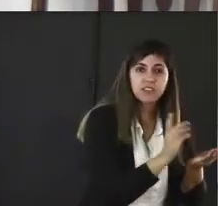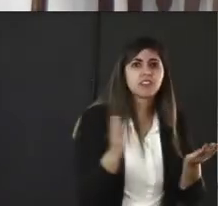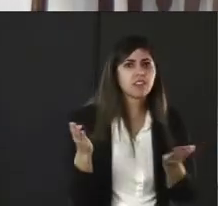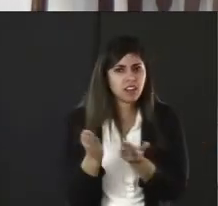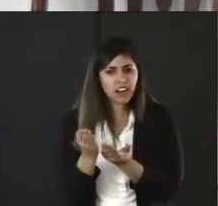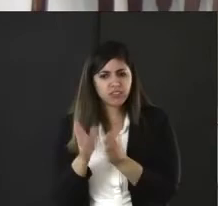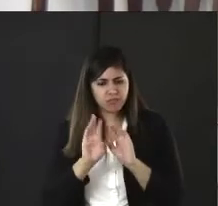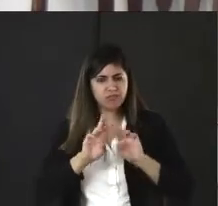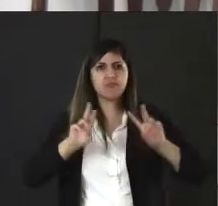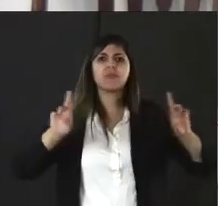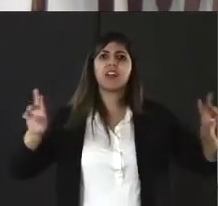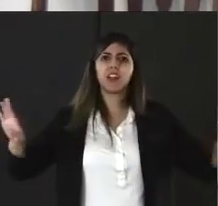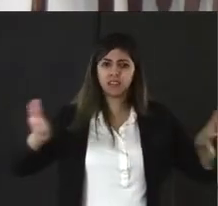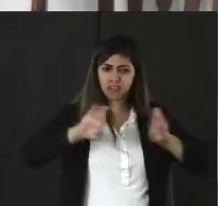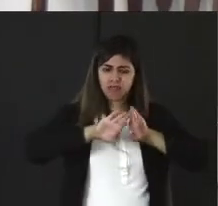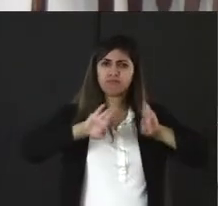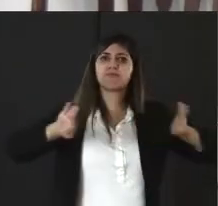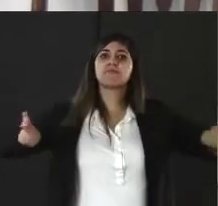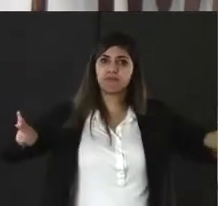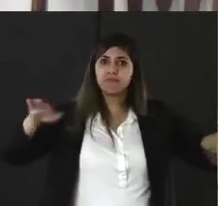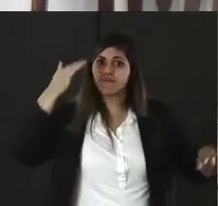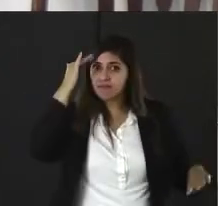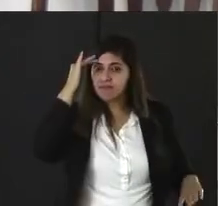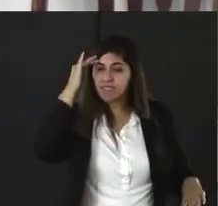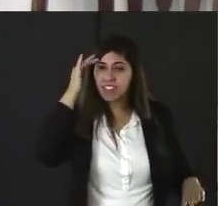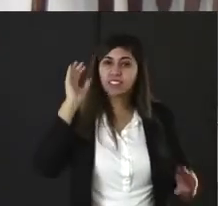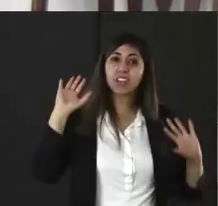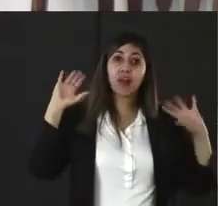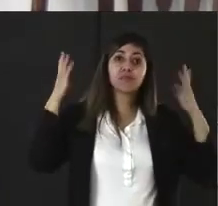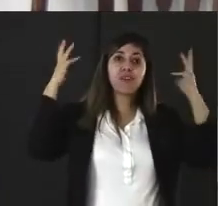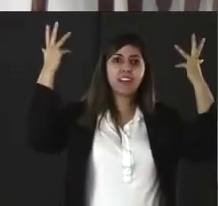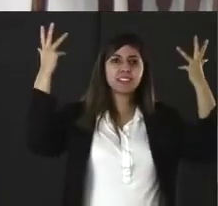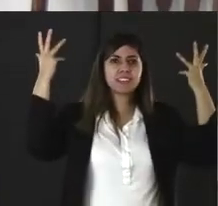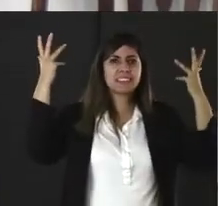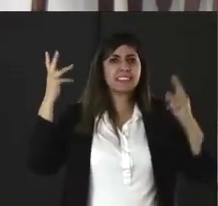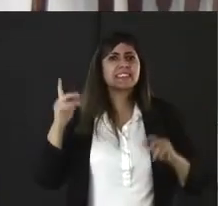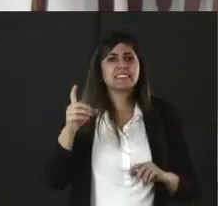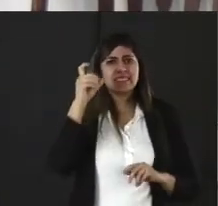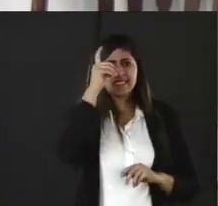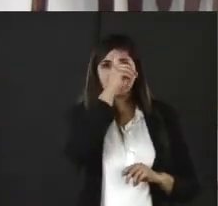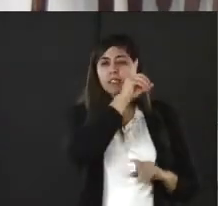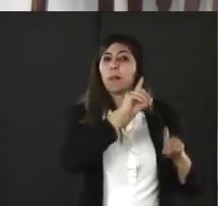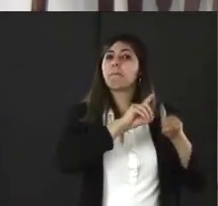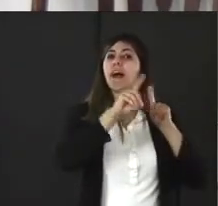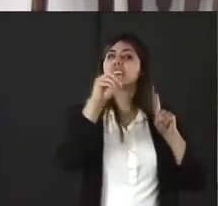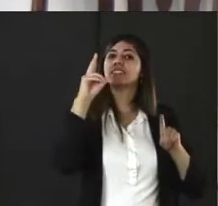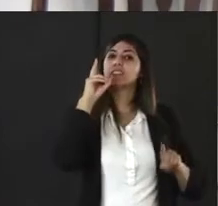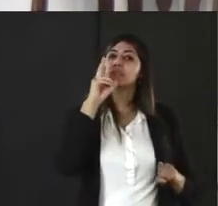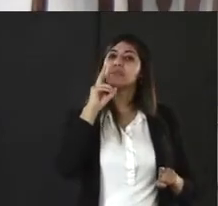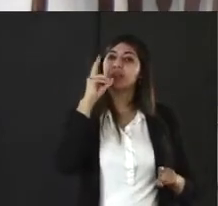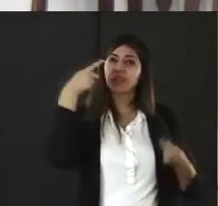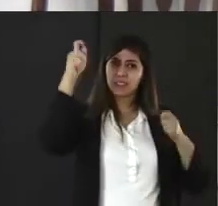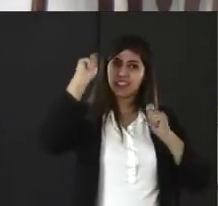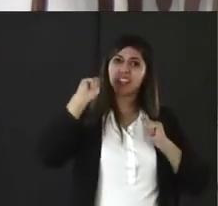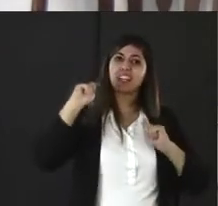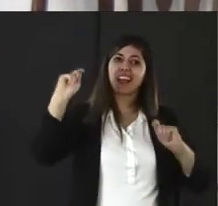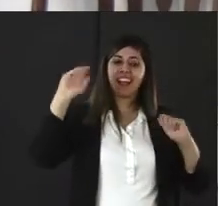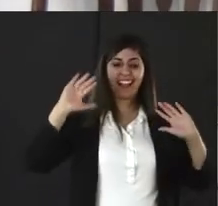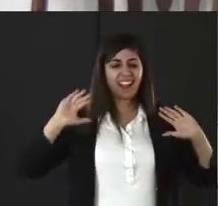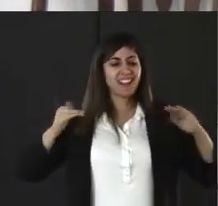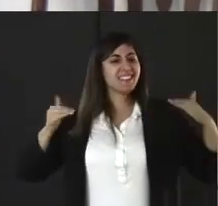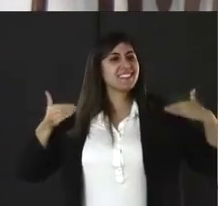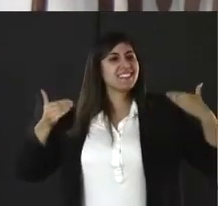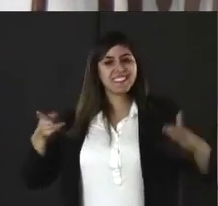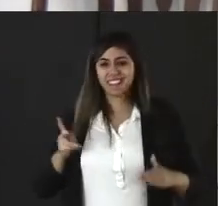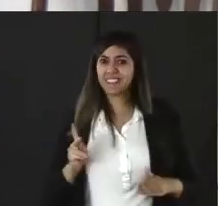vinho e a festa ficou em um momento difícil mas com o vinho se tornou em